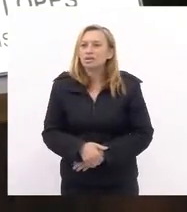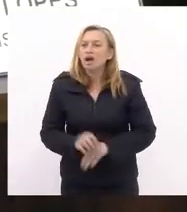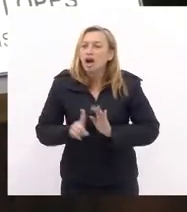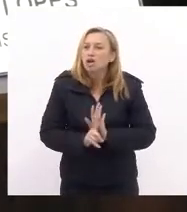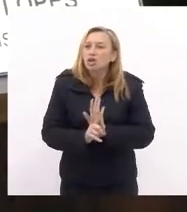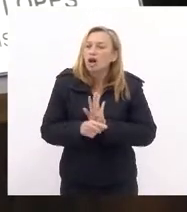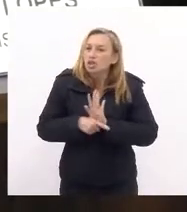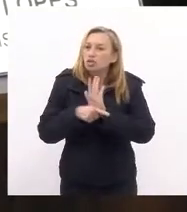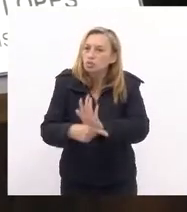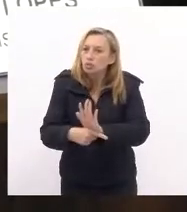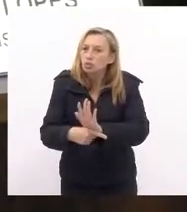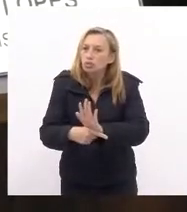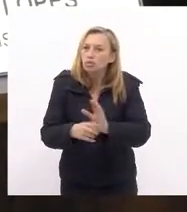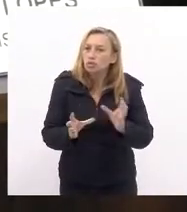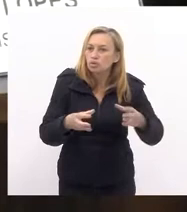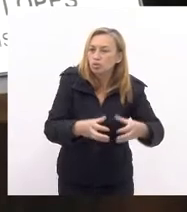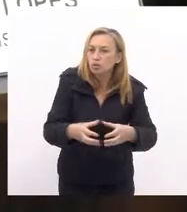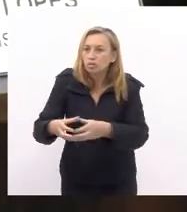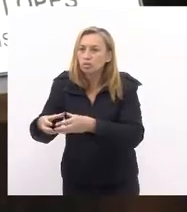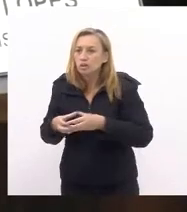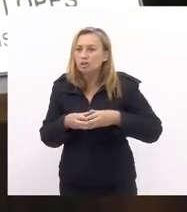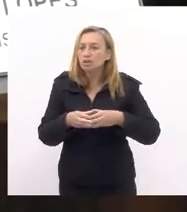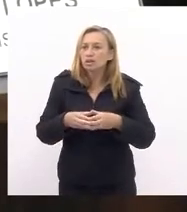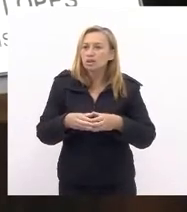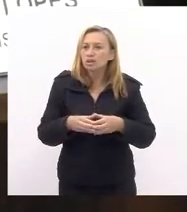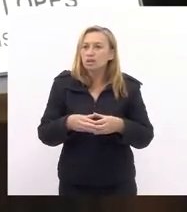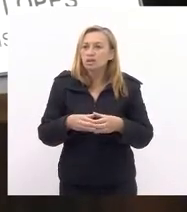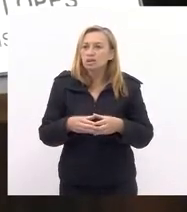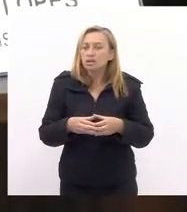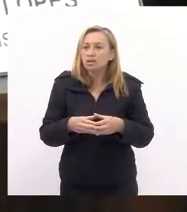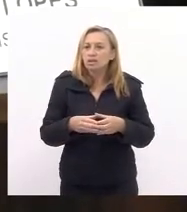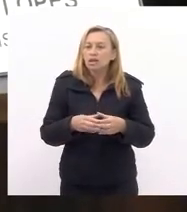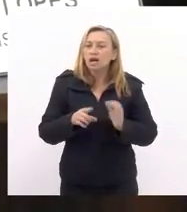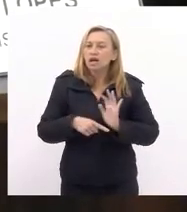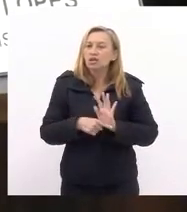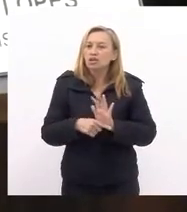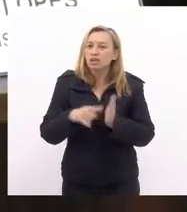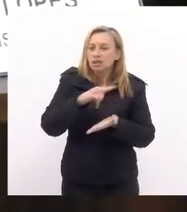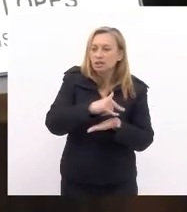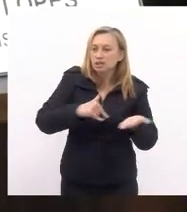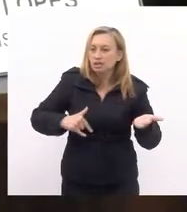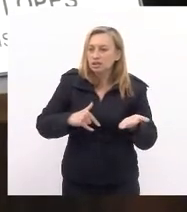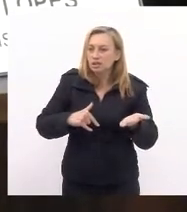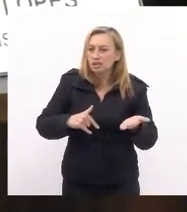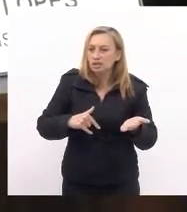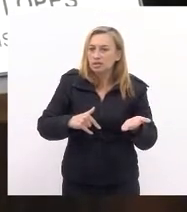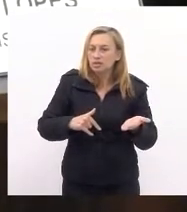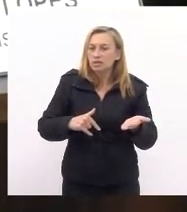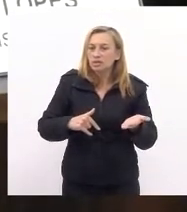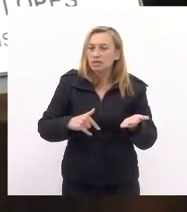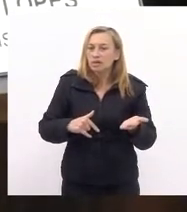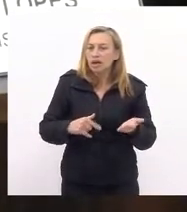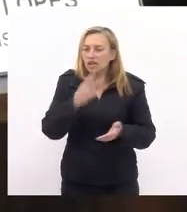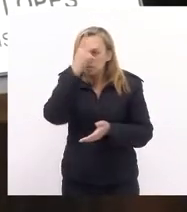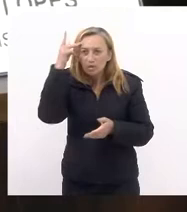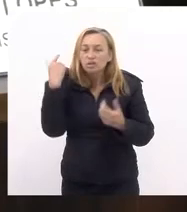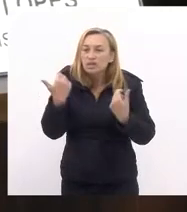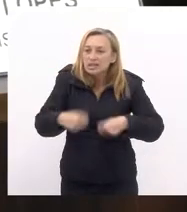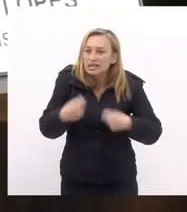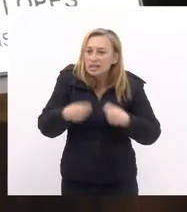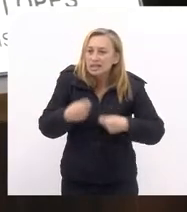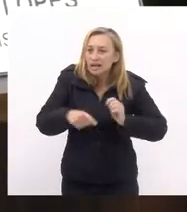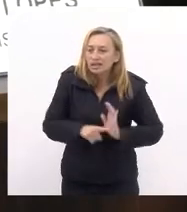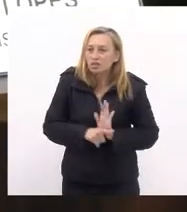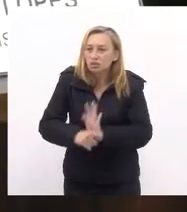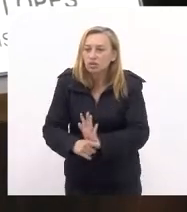ajudou aí nas comunidades a legalizar 102 mil documentos das pessoas carentes, que